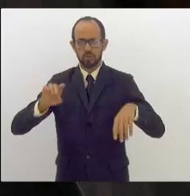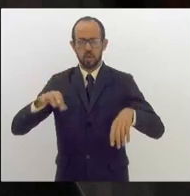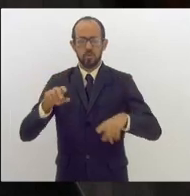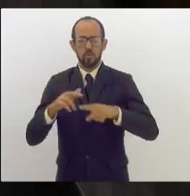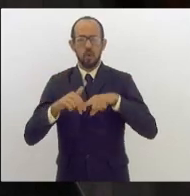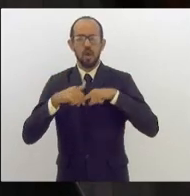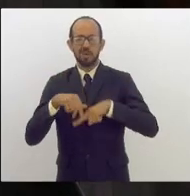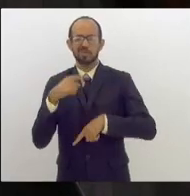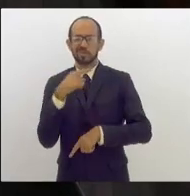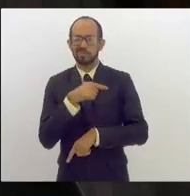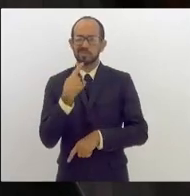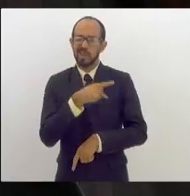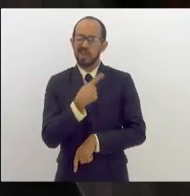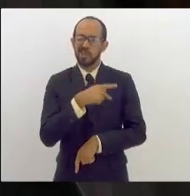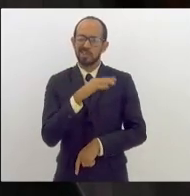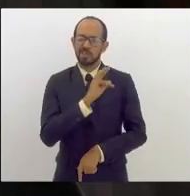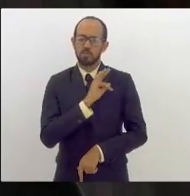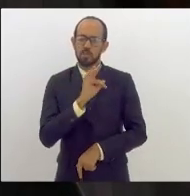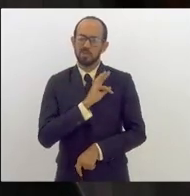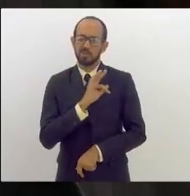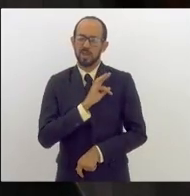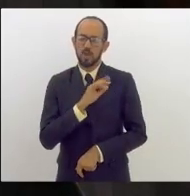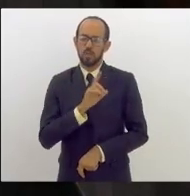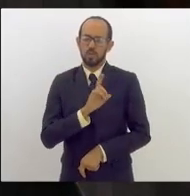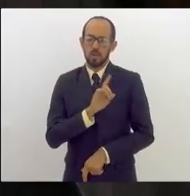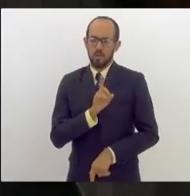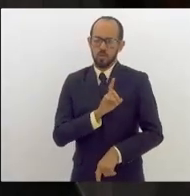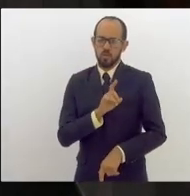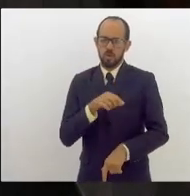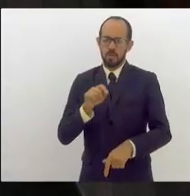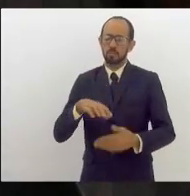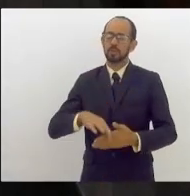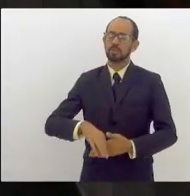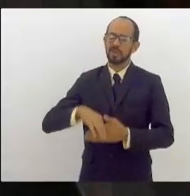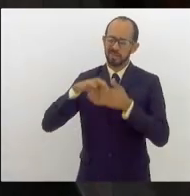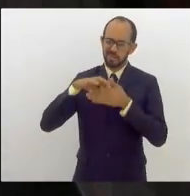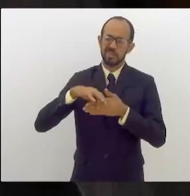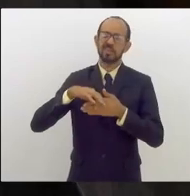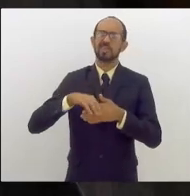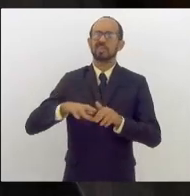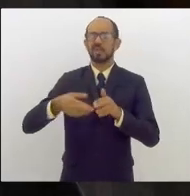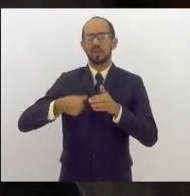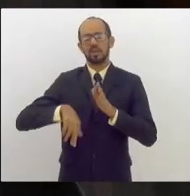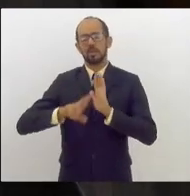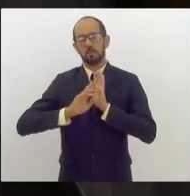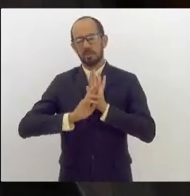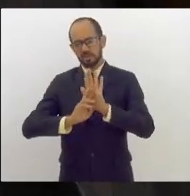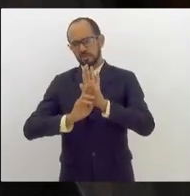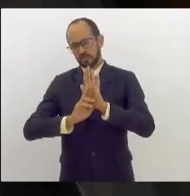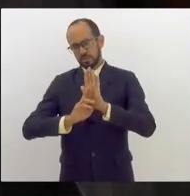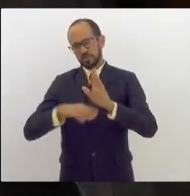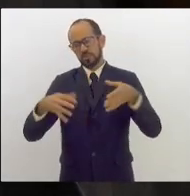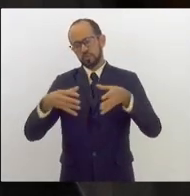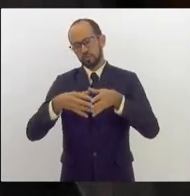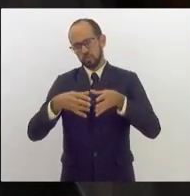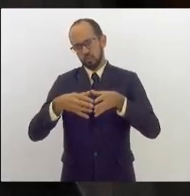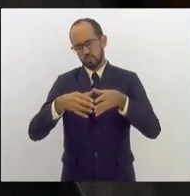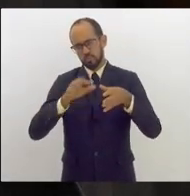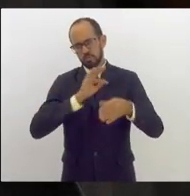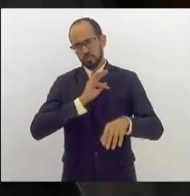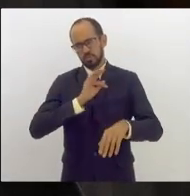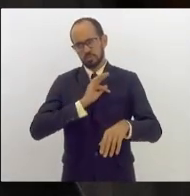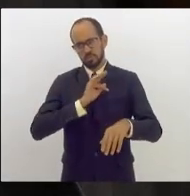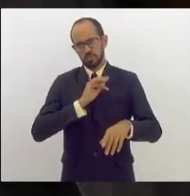por ser liderança de várias associações representações de classe policiais inclusive